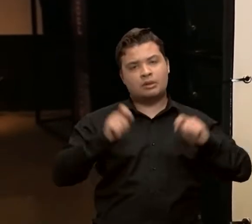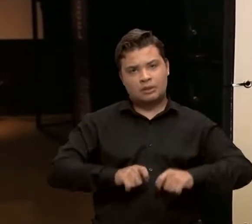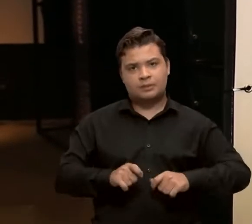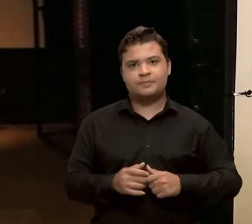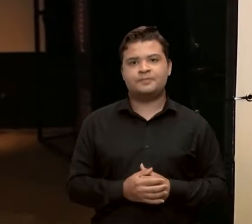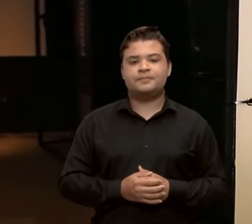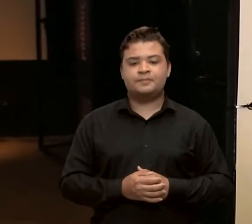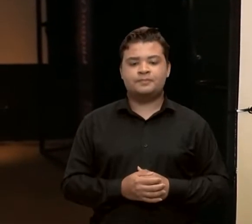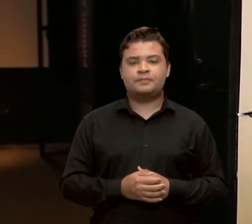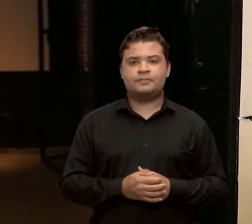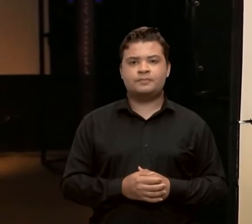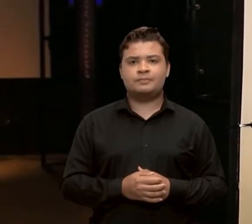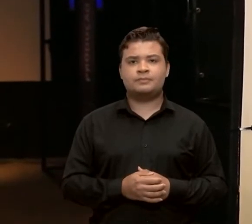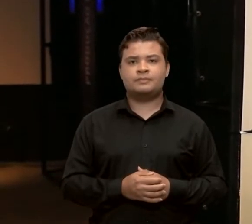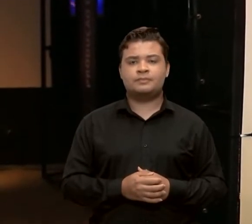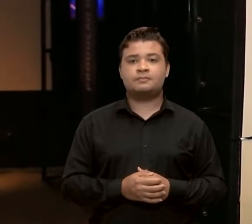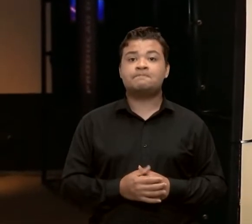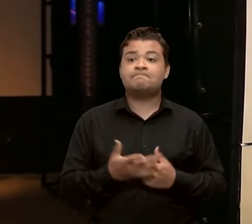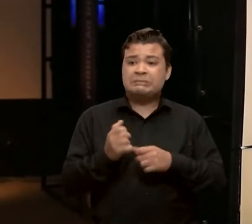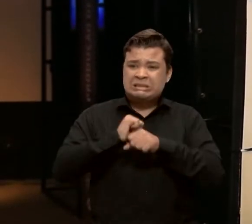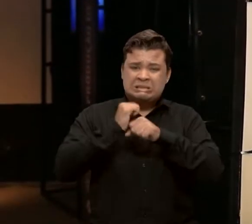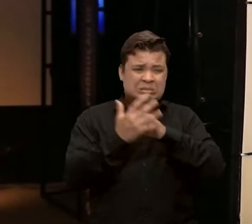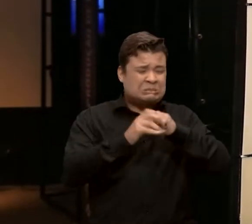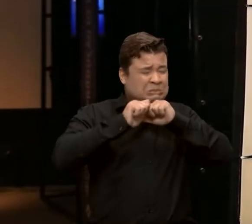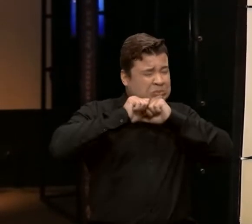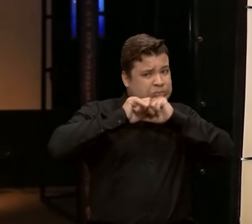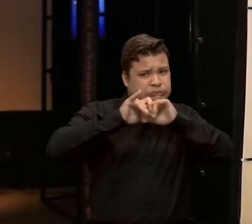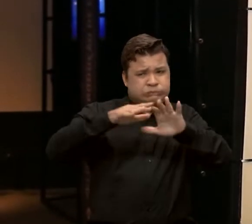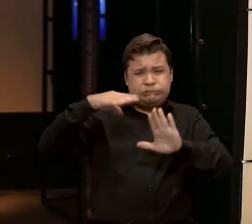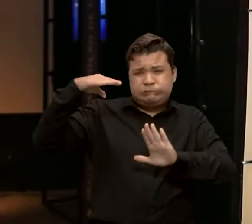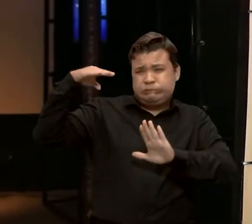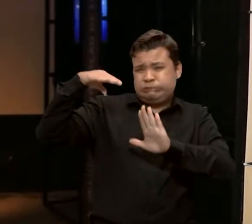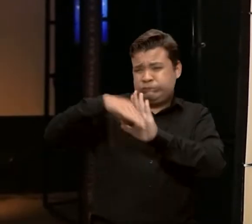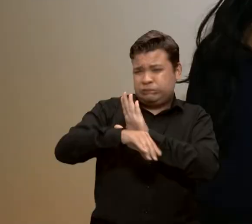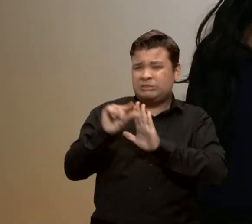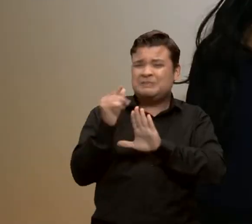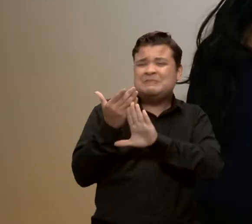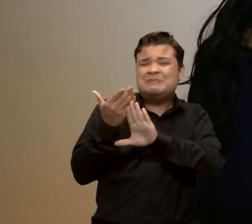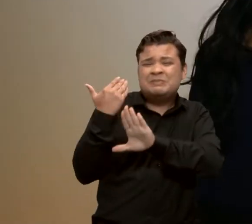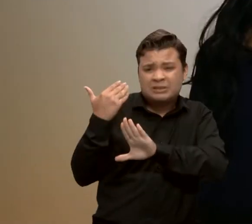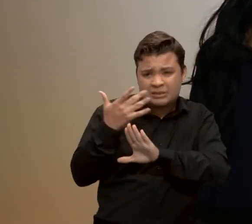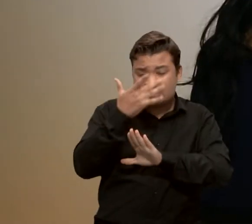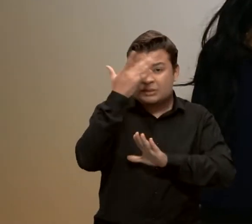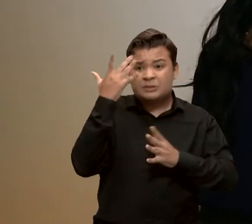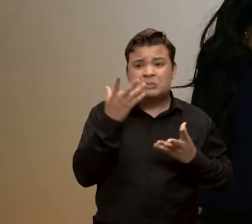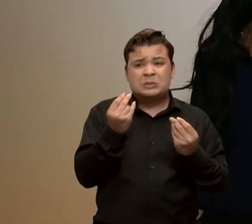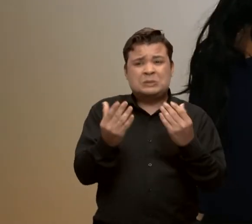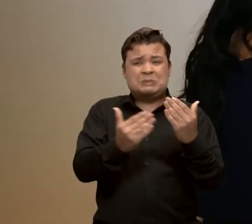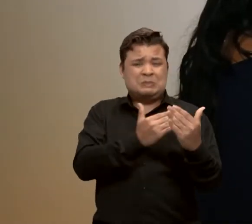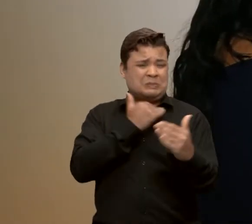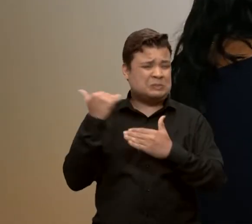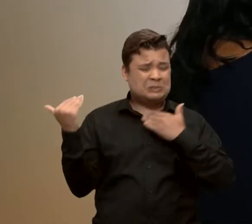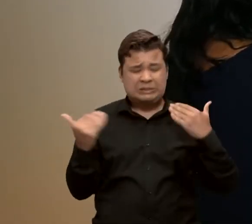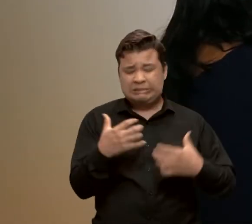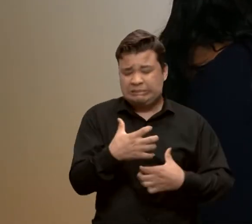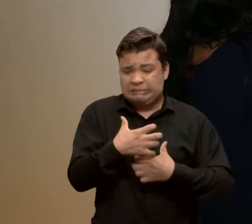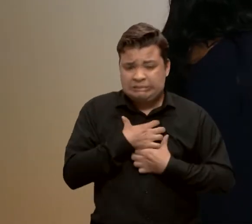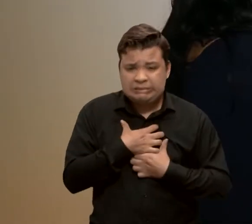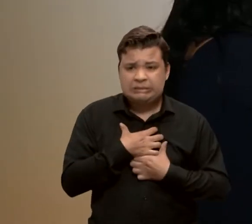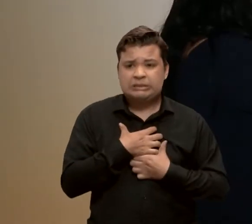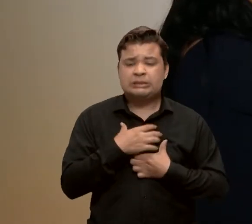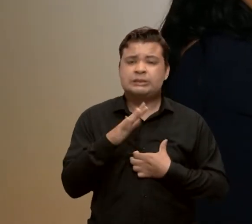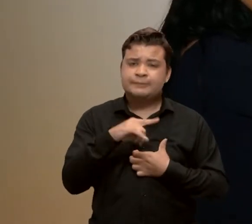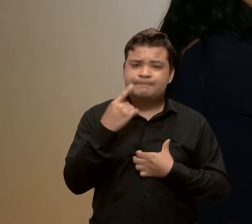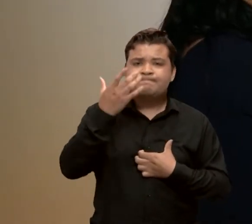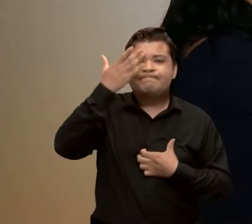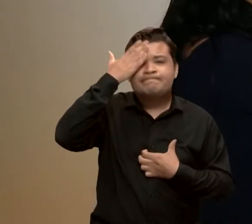da grande crise da pandemia, onde muitas pessoas morreram, a gente sentiu que era o momento então de